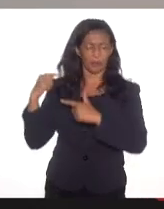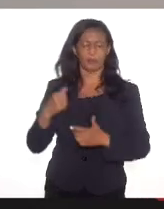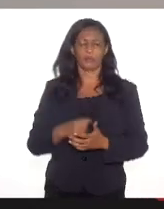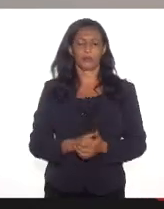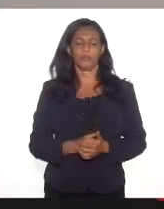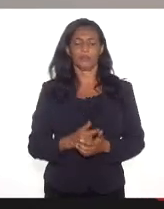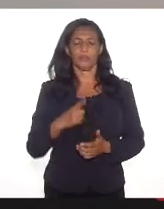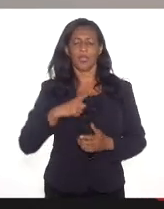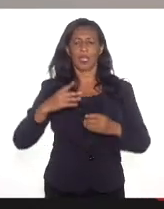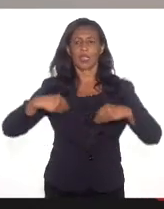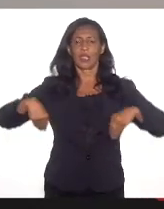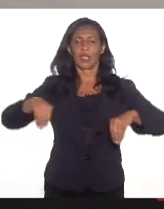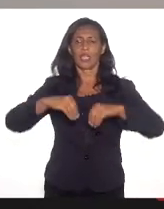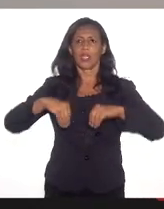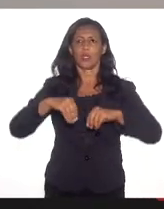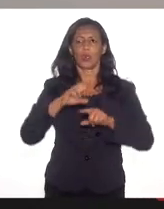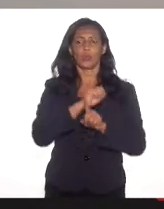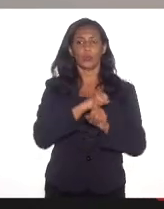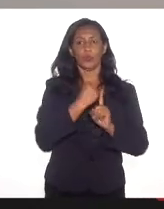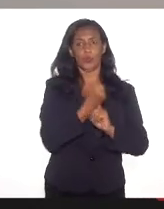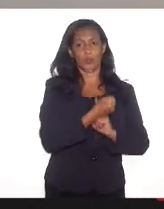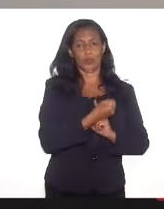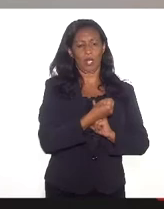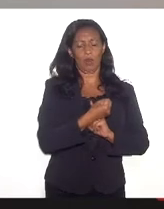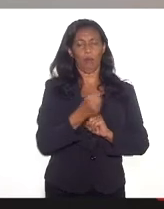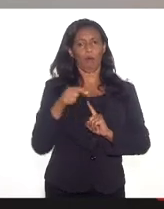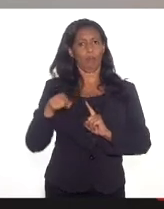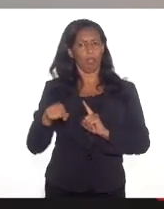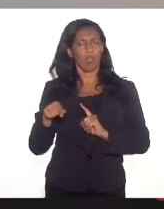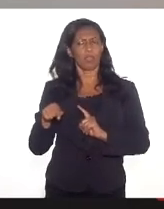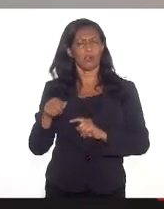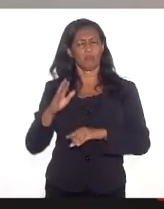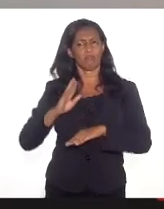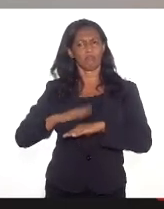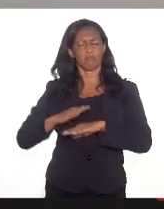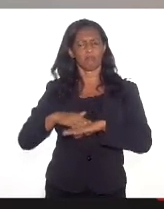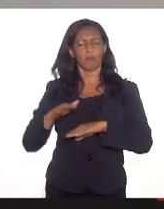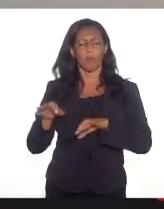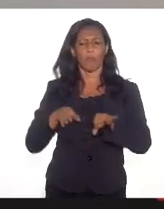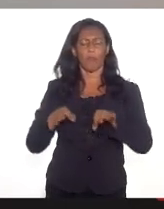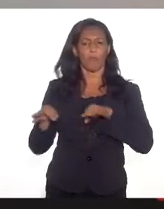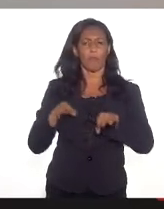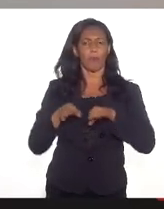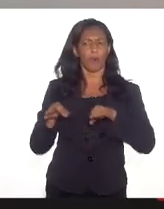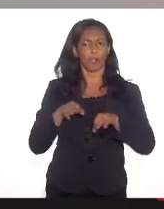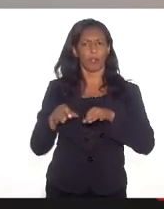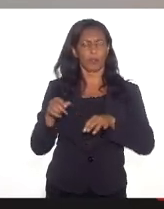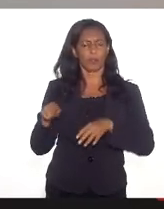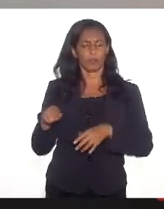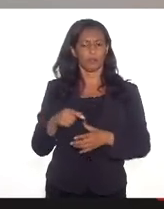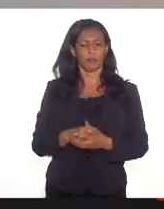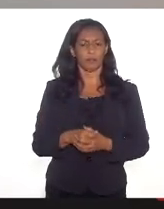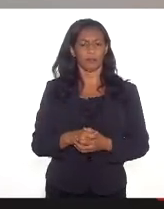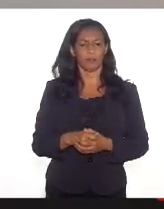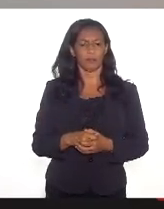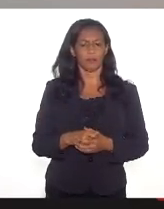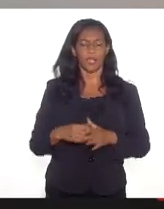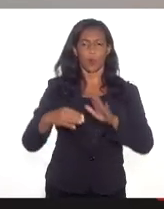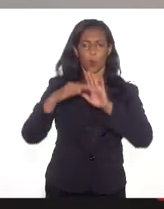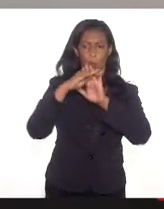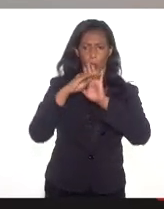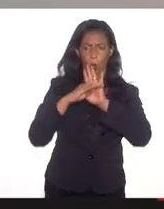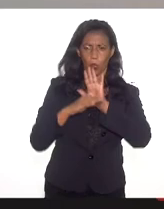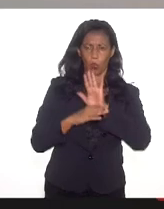chamado Territórios Sociais esse programa ele a Andréa Pulis que fez seu mestrado